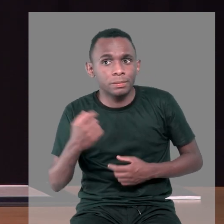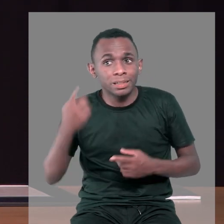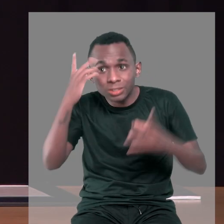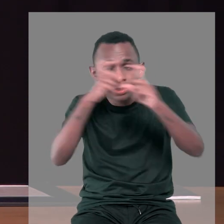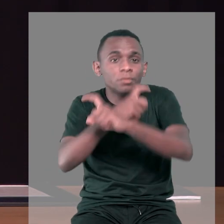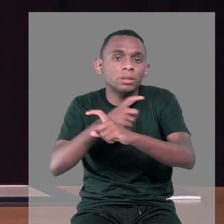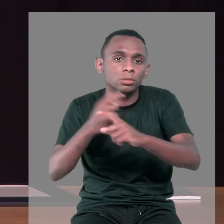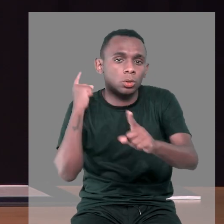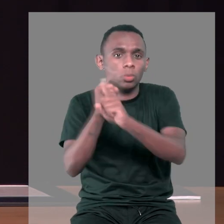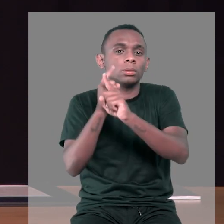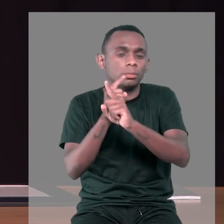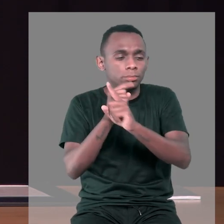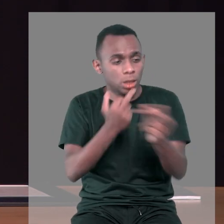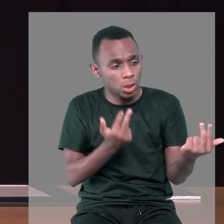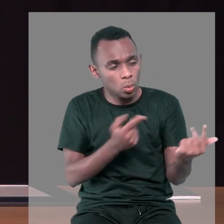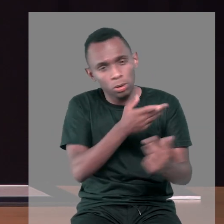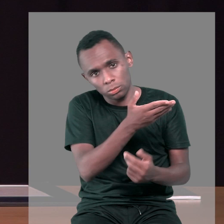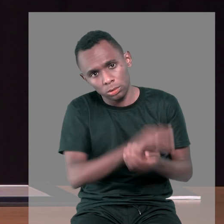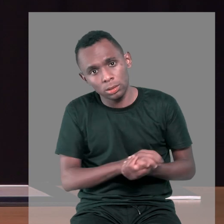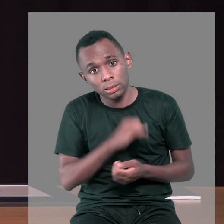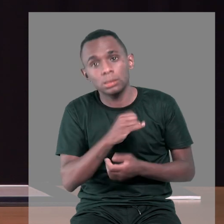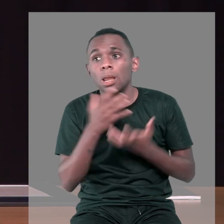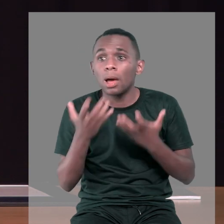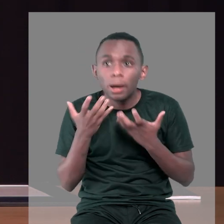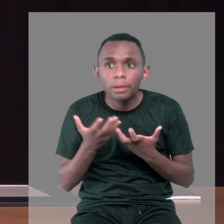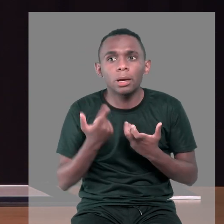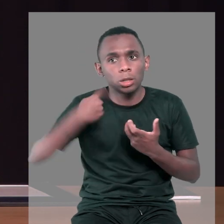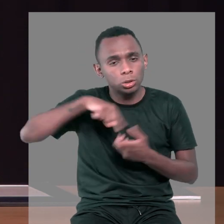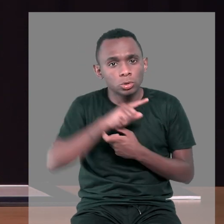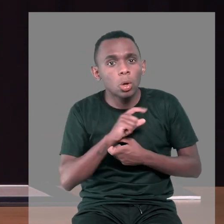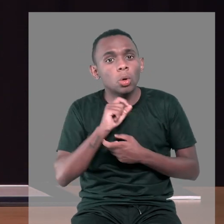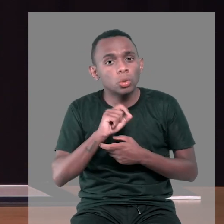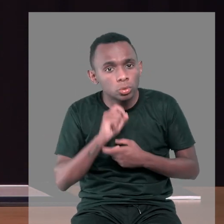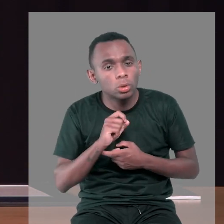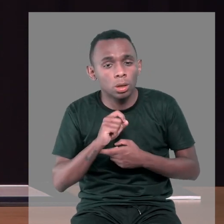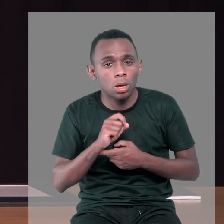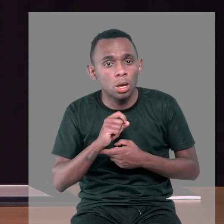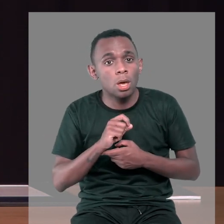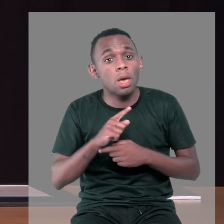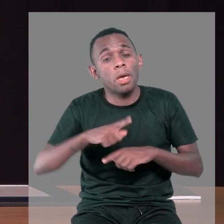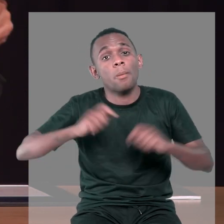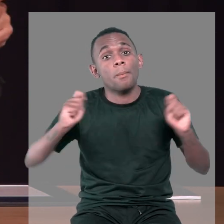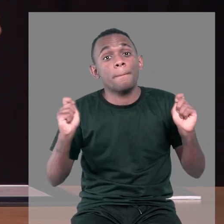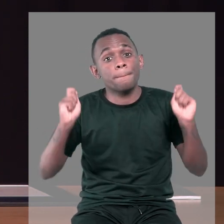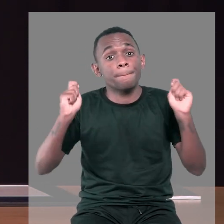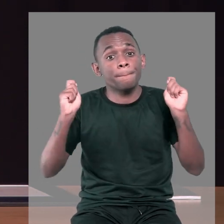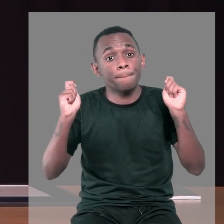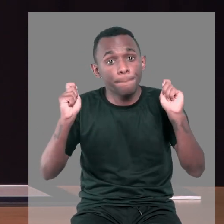Eichmann. Não é? Então, se ela quer nos convencer de que o Eichmann é uma